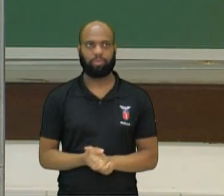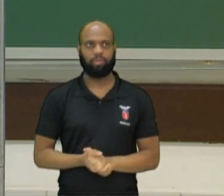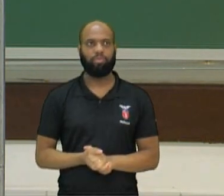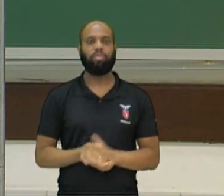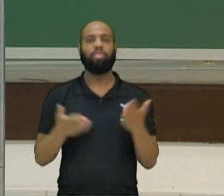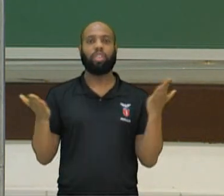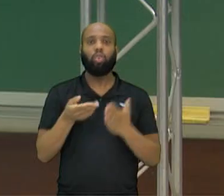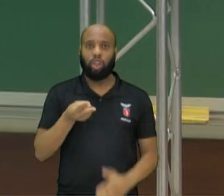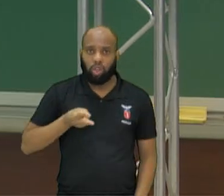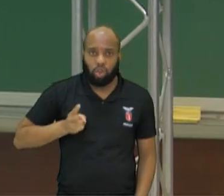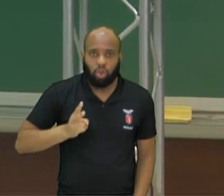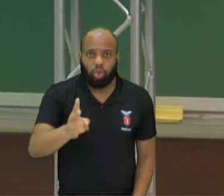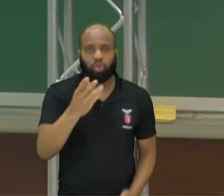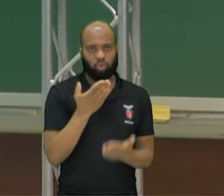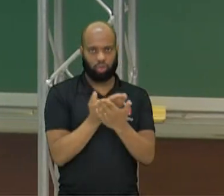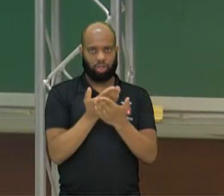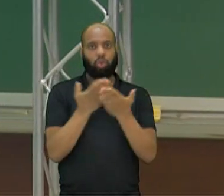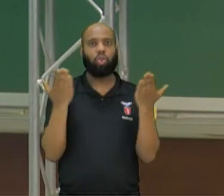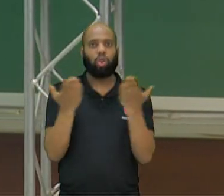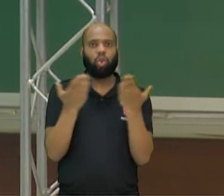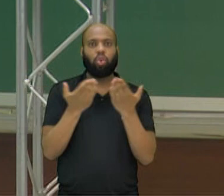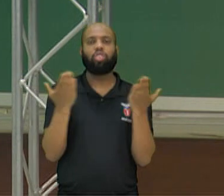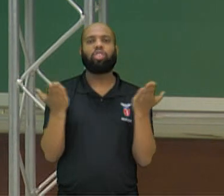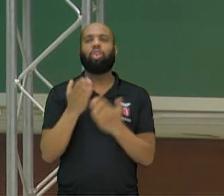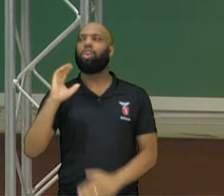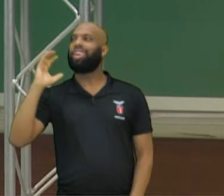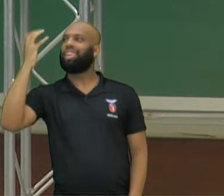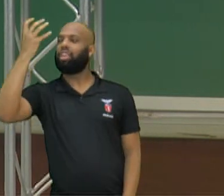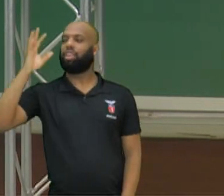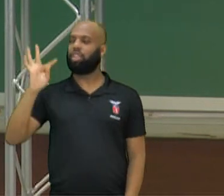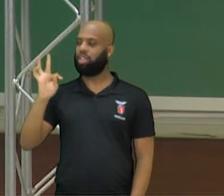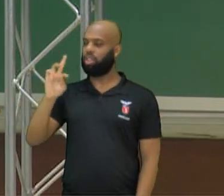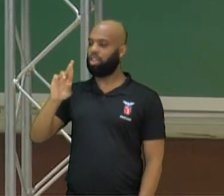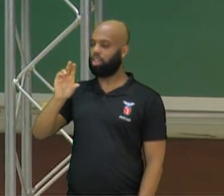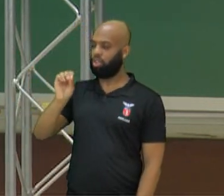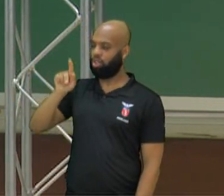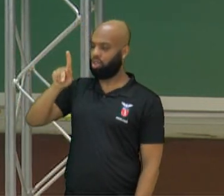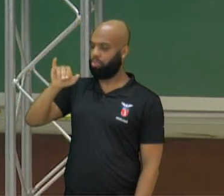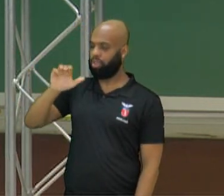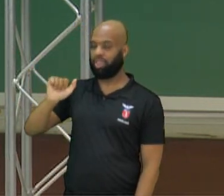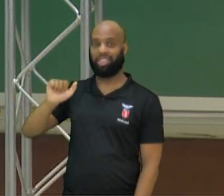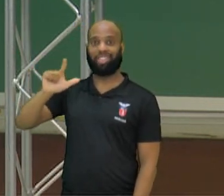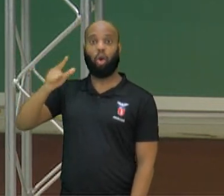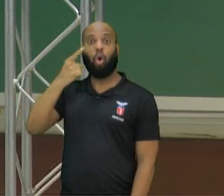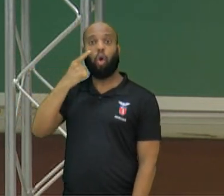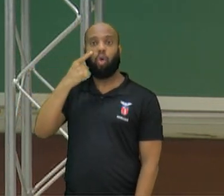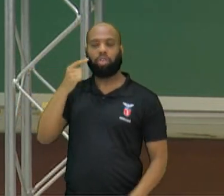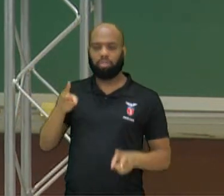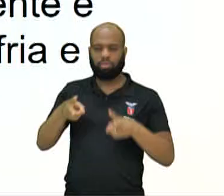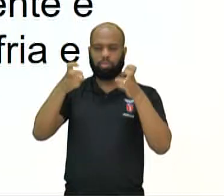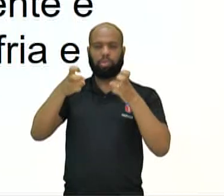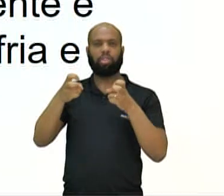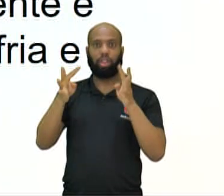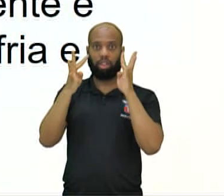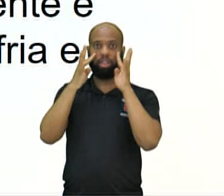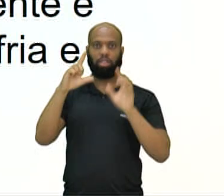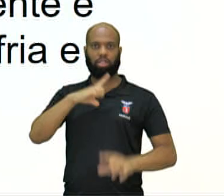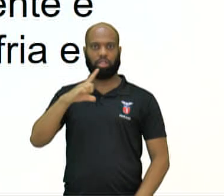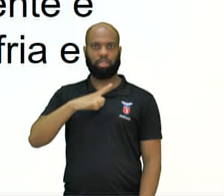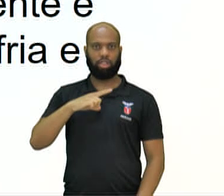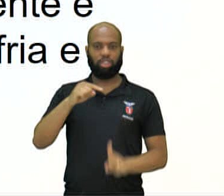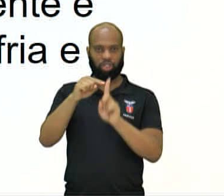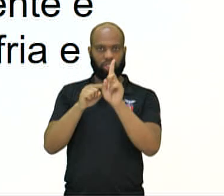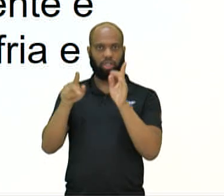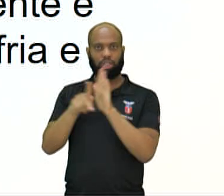Dando continuidade à nossa aula, nós vamos falar agora também sobre o clima tropical. Olha com atenção ali, clima tropical, e